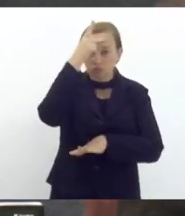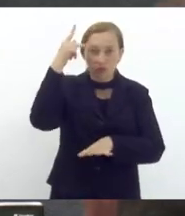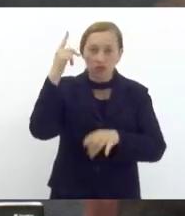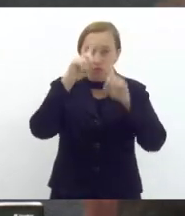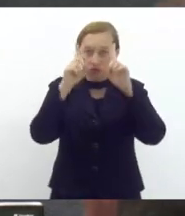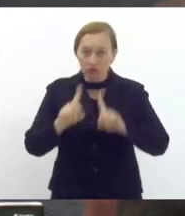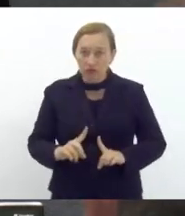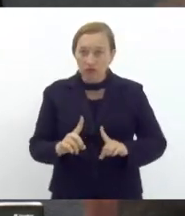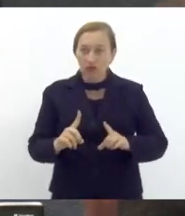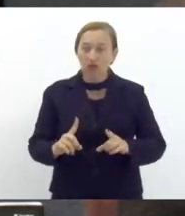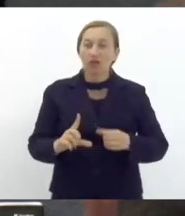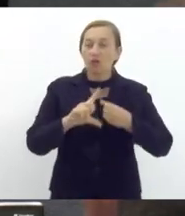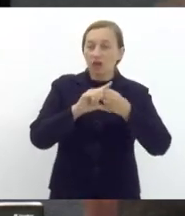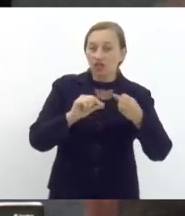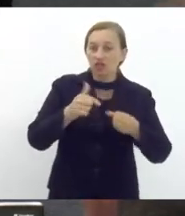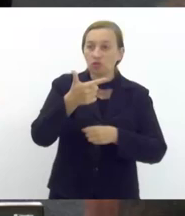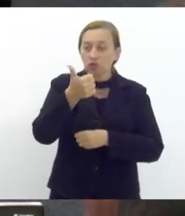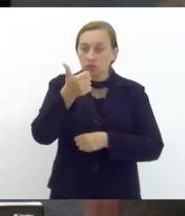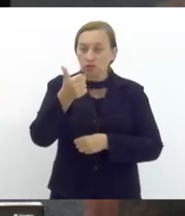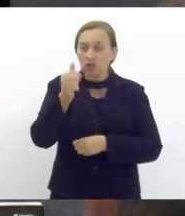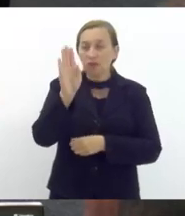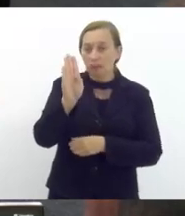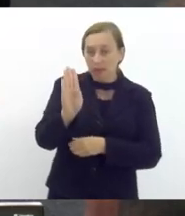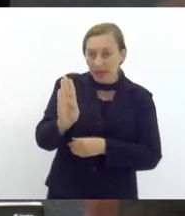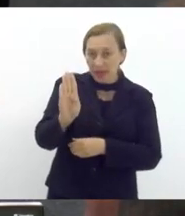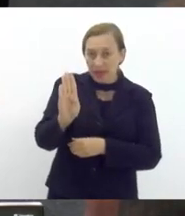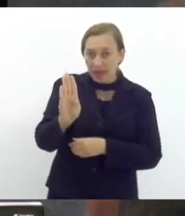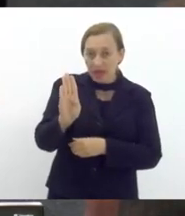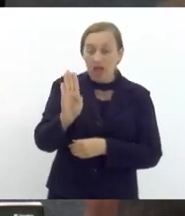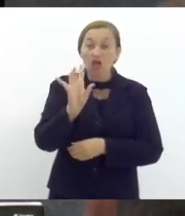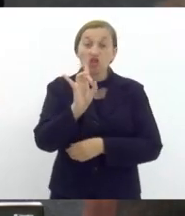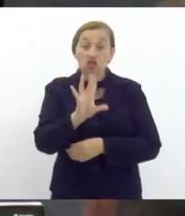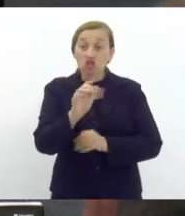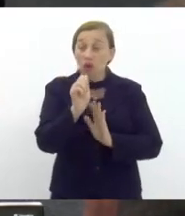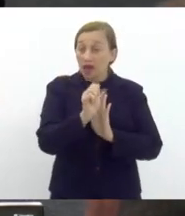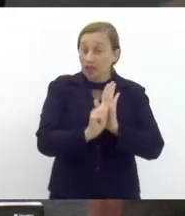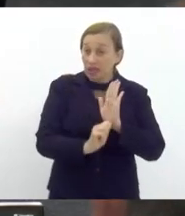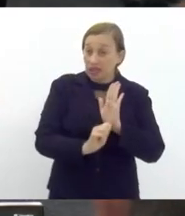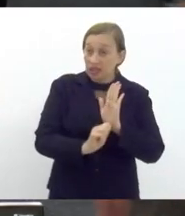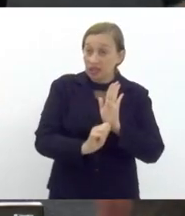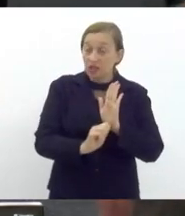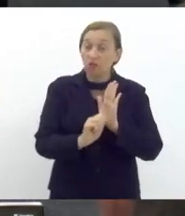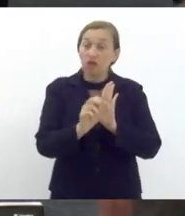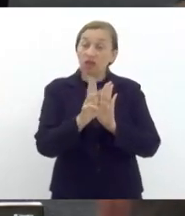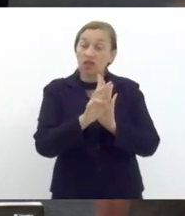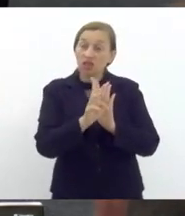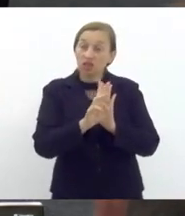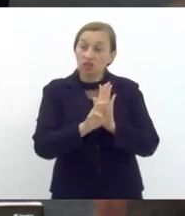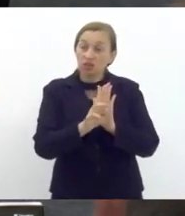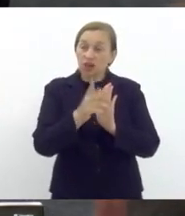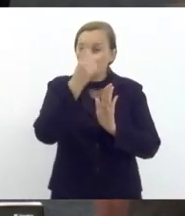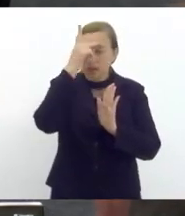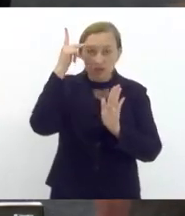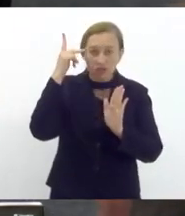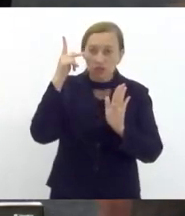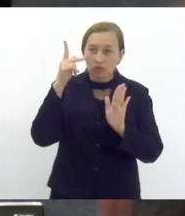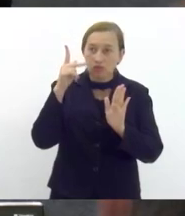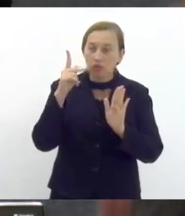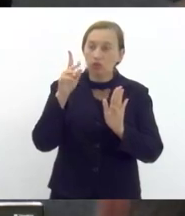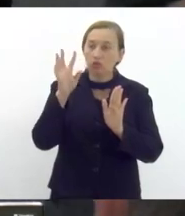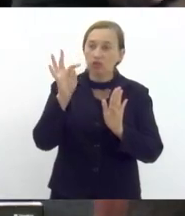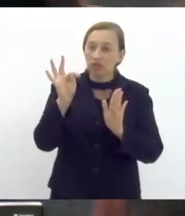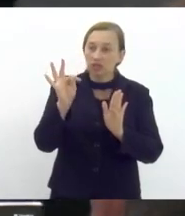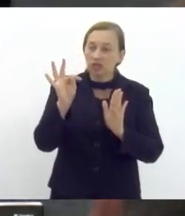e no artigo 12 B é só a redação ele tinha escrito a pessoa com transtorno